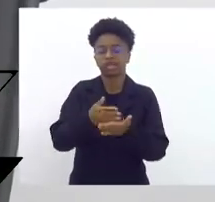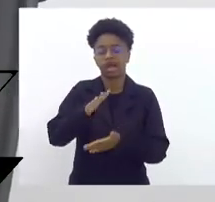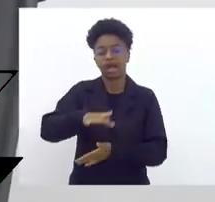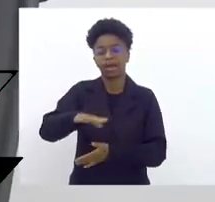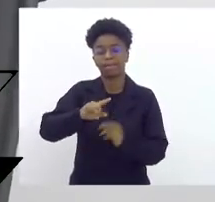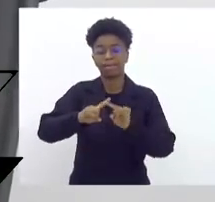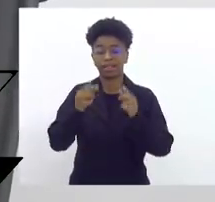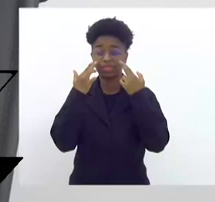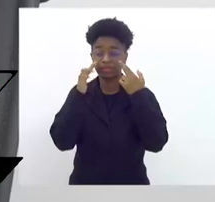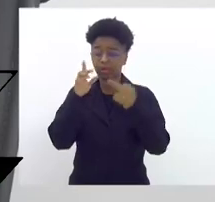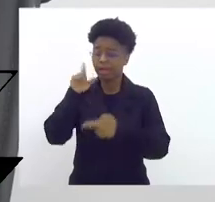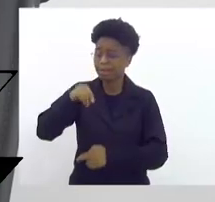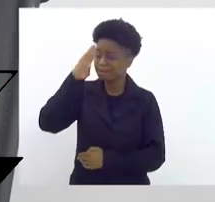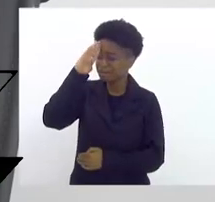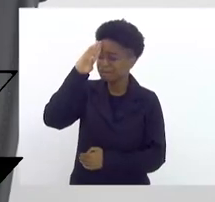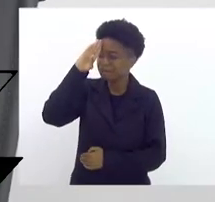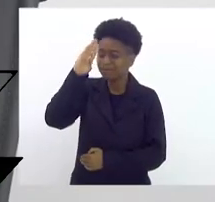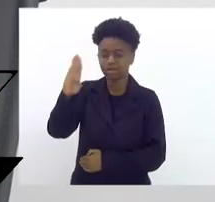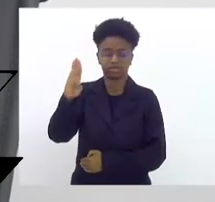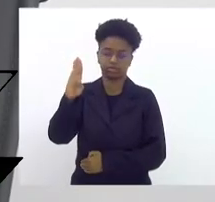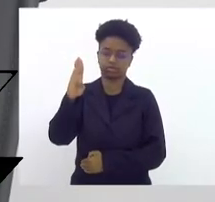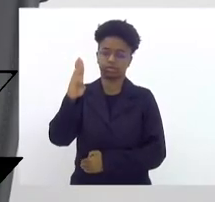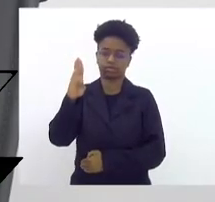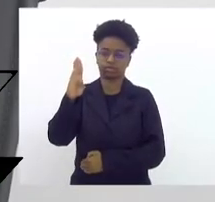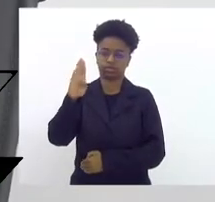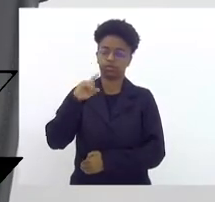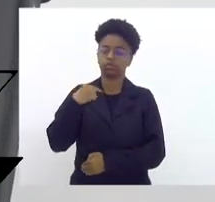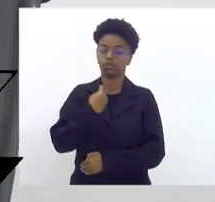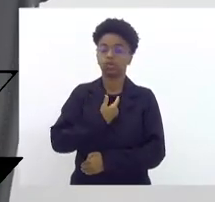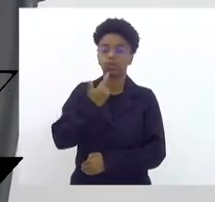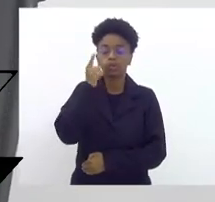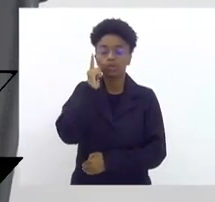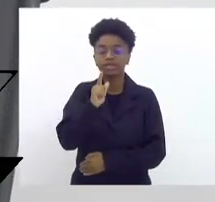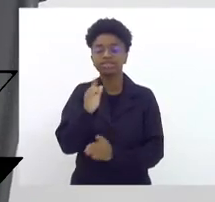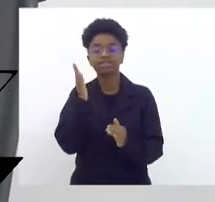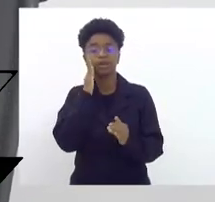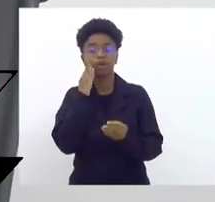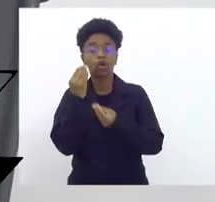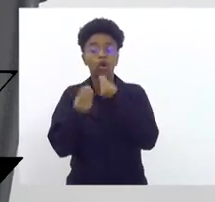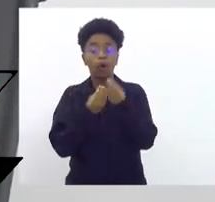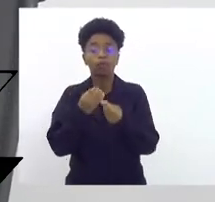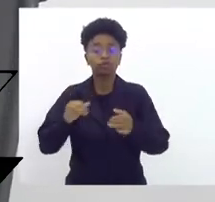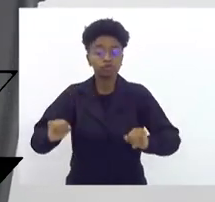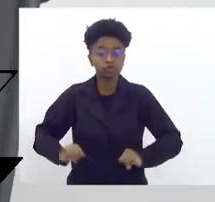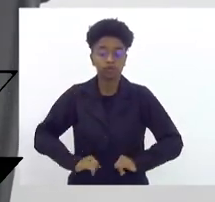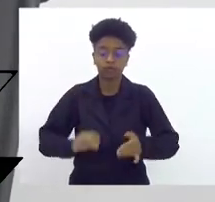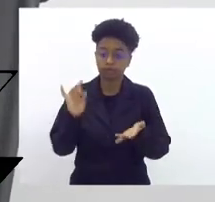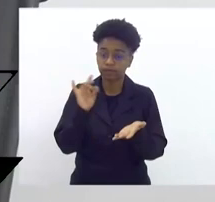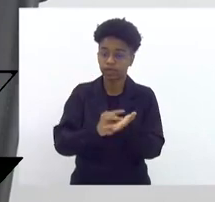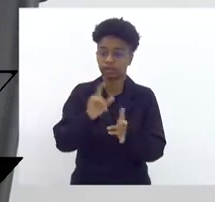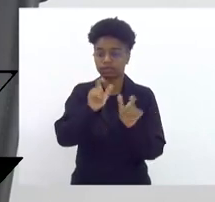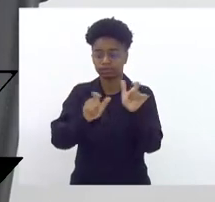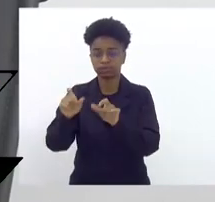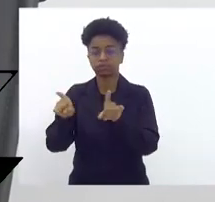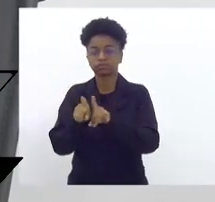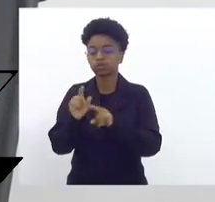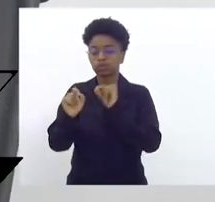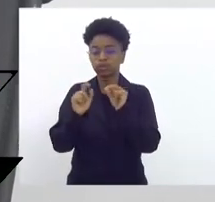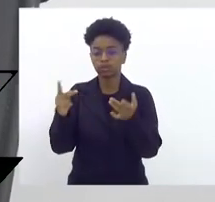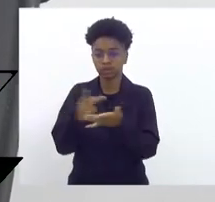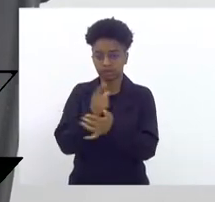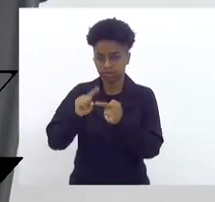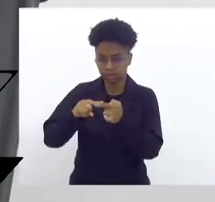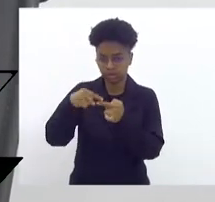testemunhos são fundamentais para que a gente possa saber como sofre na pele e as consequências né